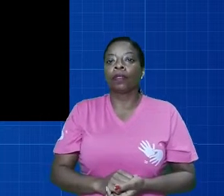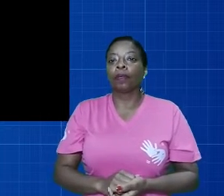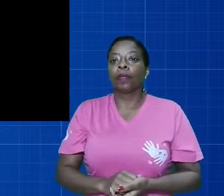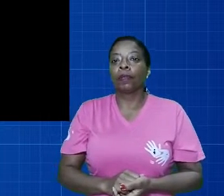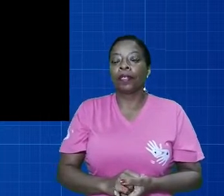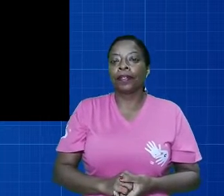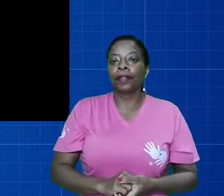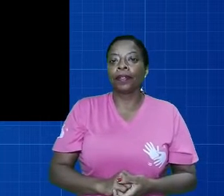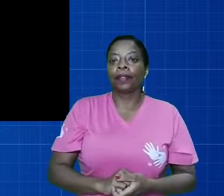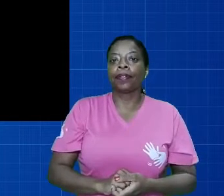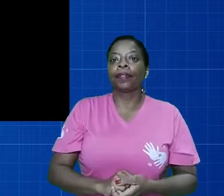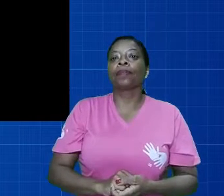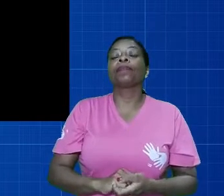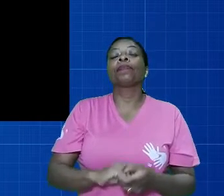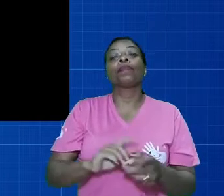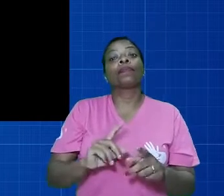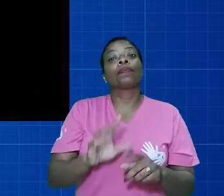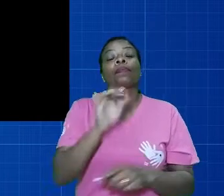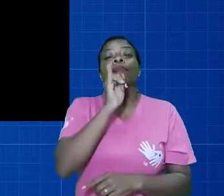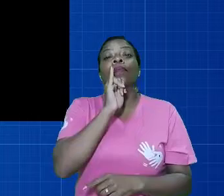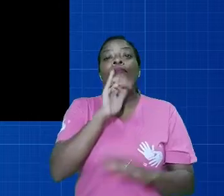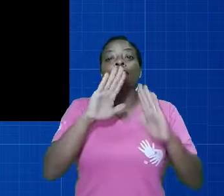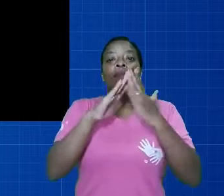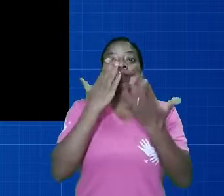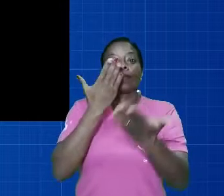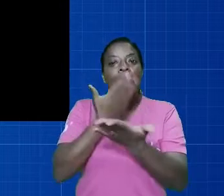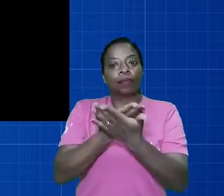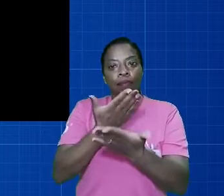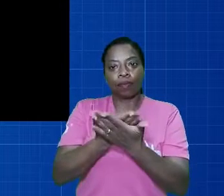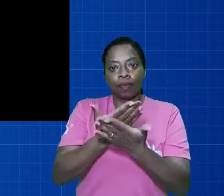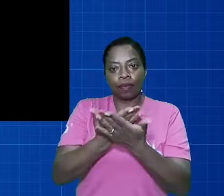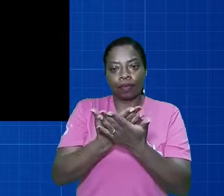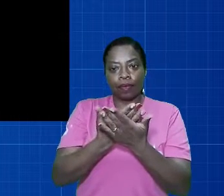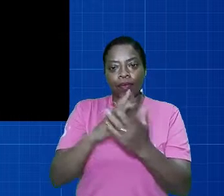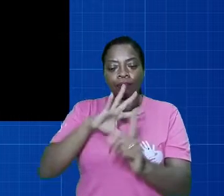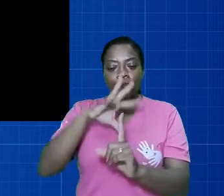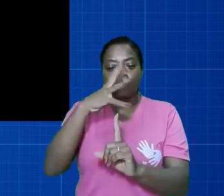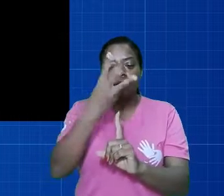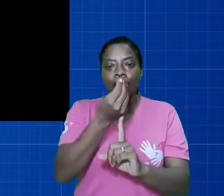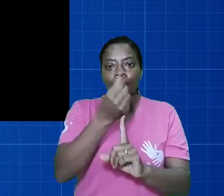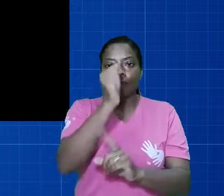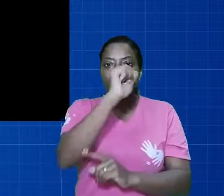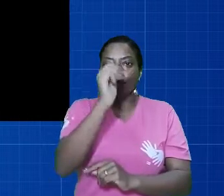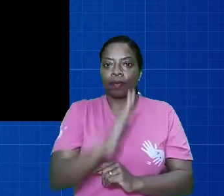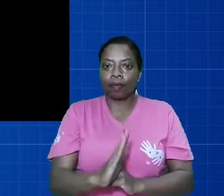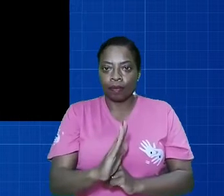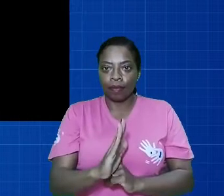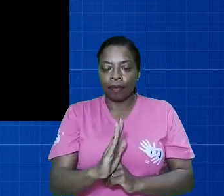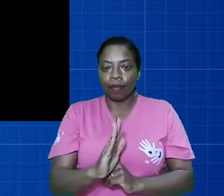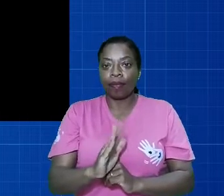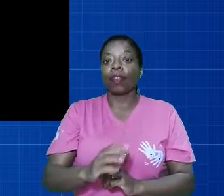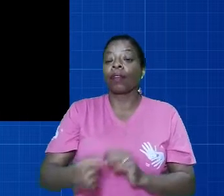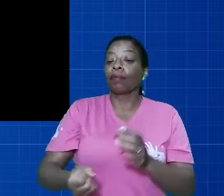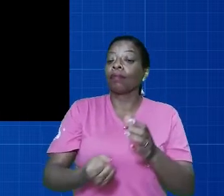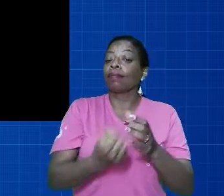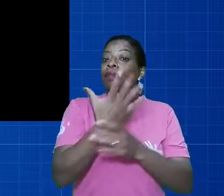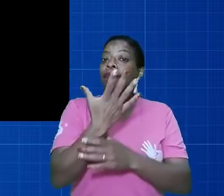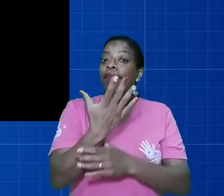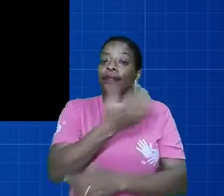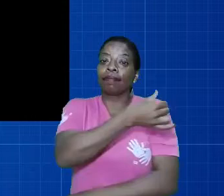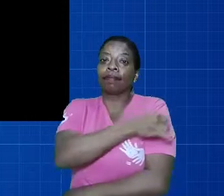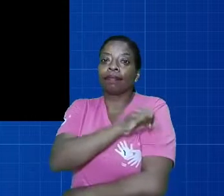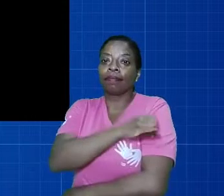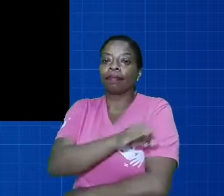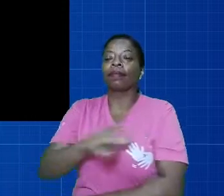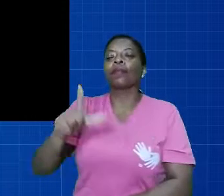E a Escolinha de Arte, por exemplo, do Brasil, que é o Açude, no Rio de Janeiro, ela tinha muito essa ideia realmente